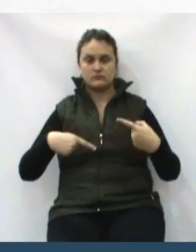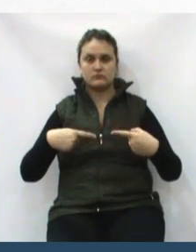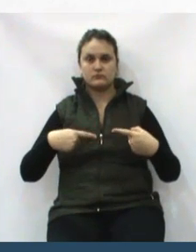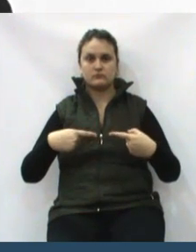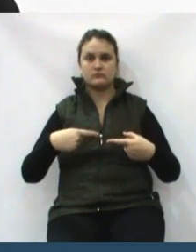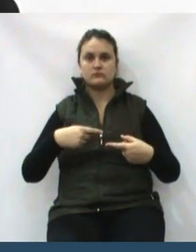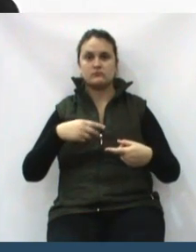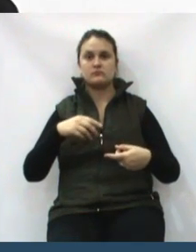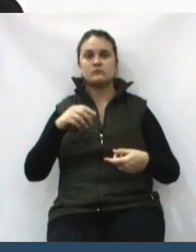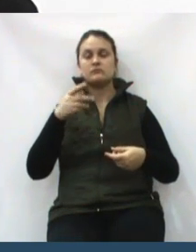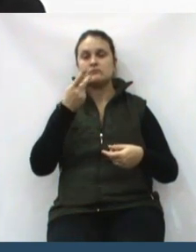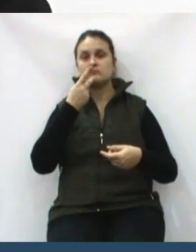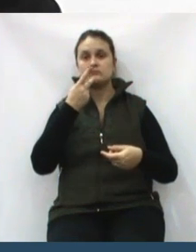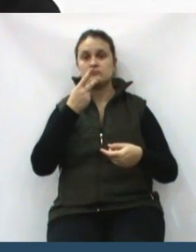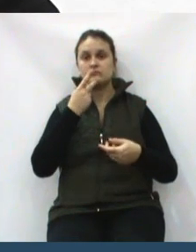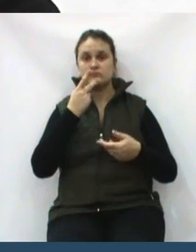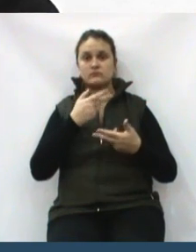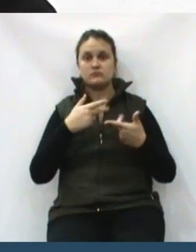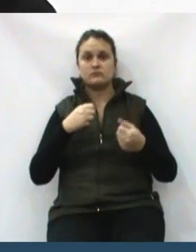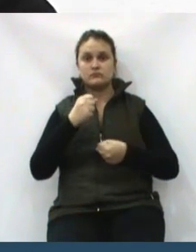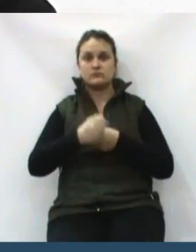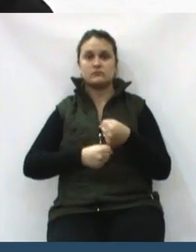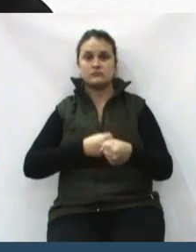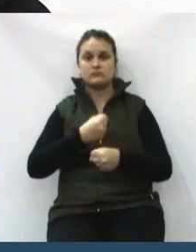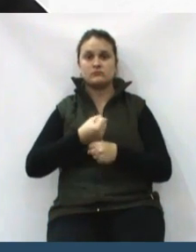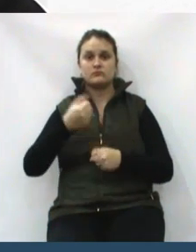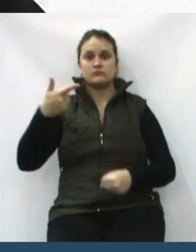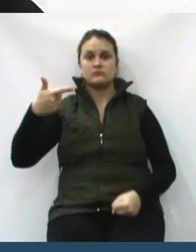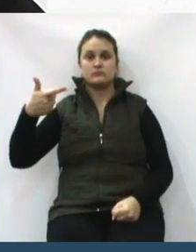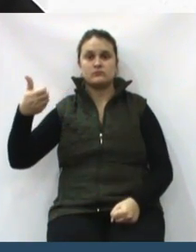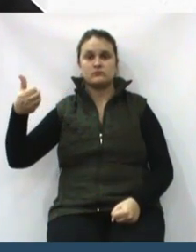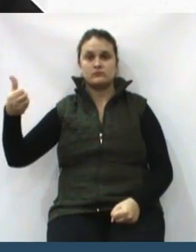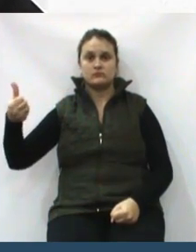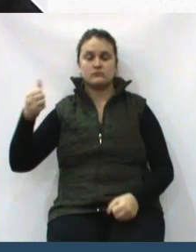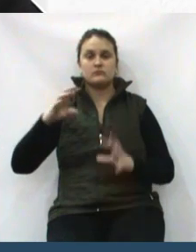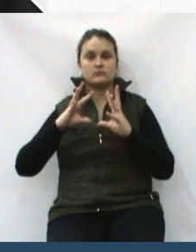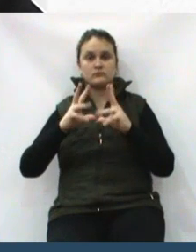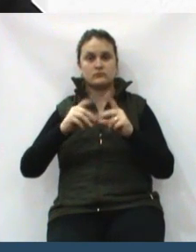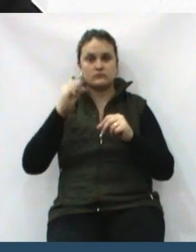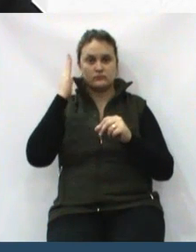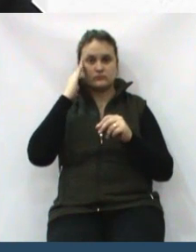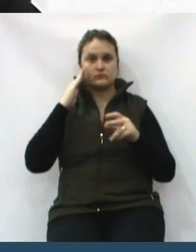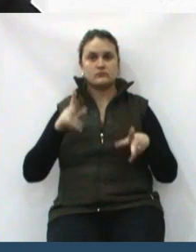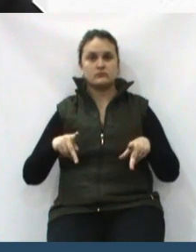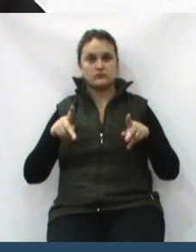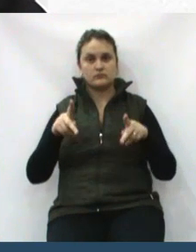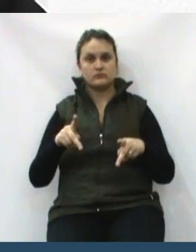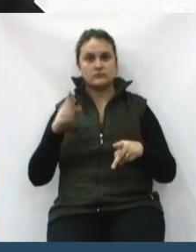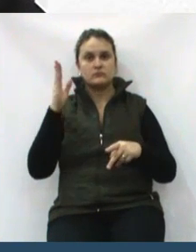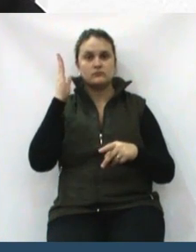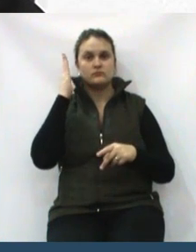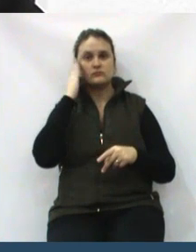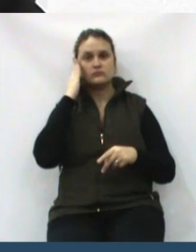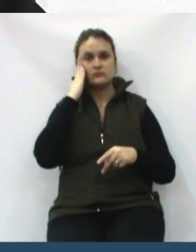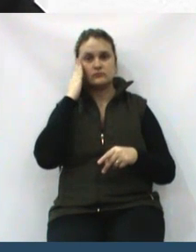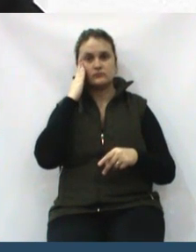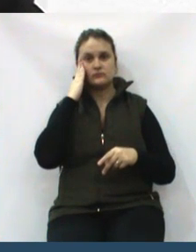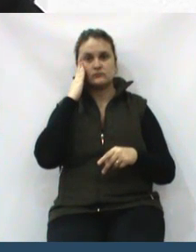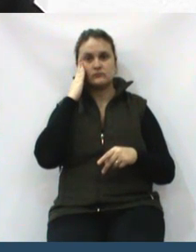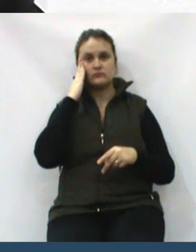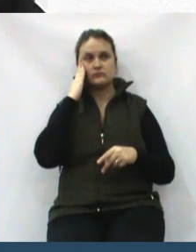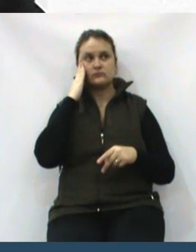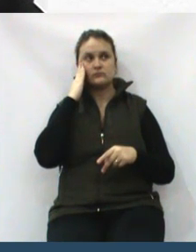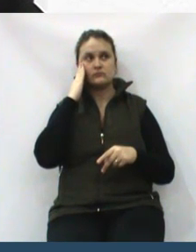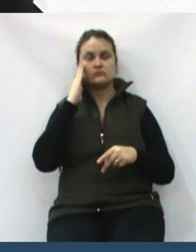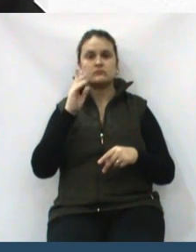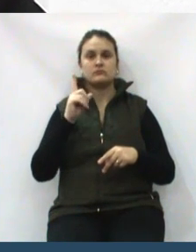mérito das contas do ano de 2006. Todos sabem, a população toda sabe, que isso